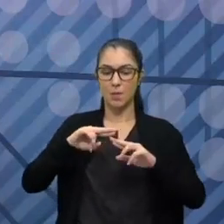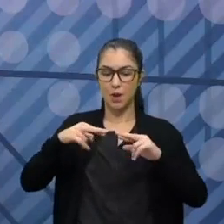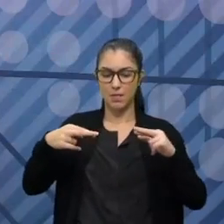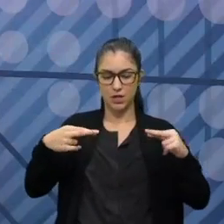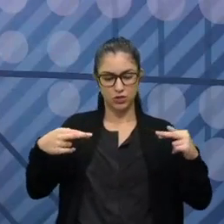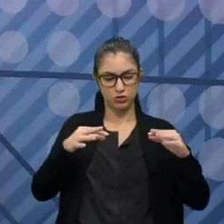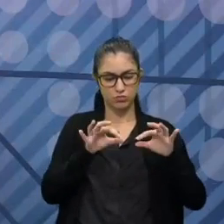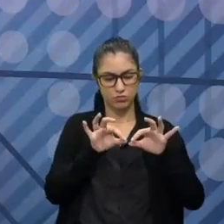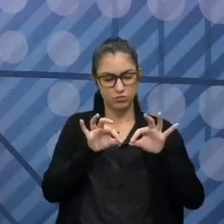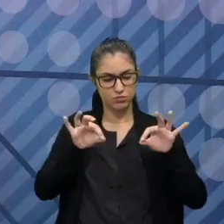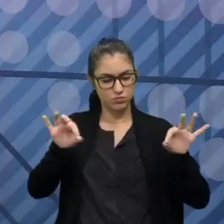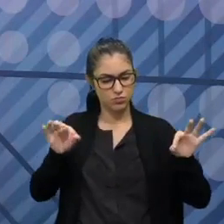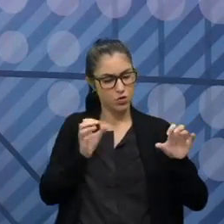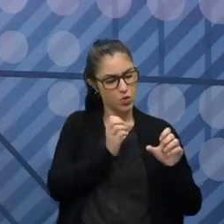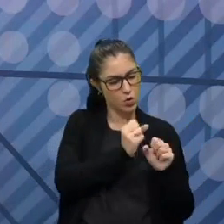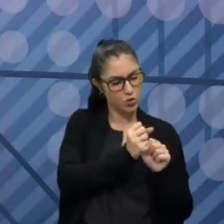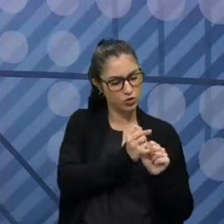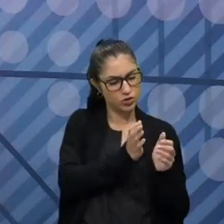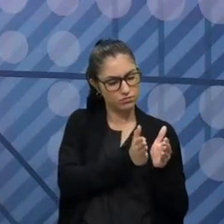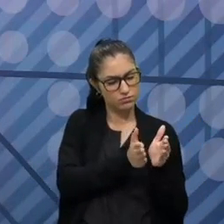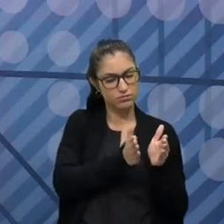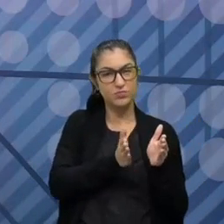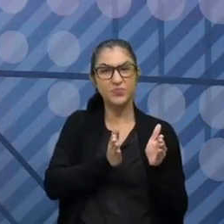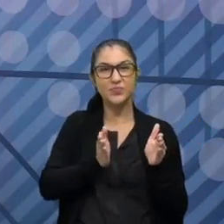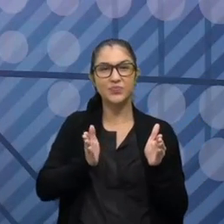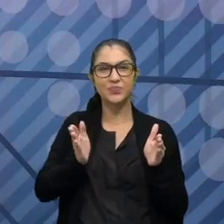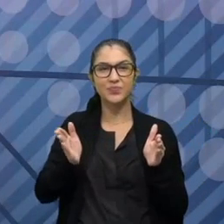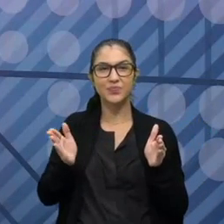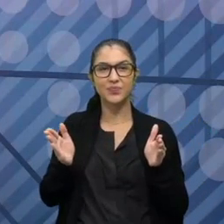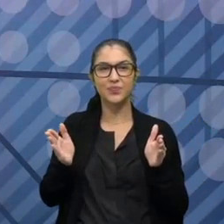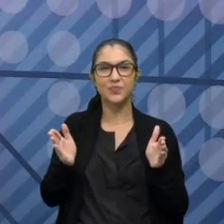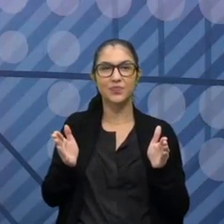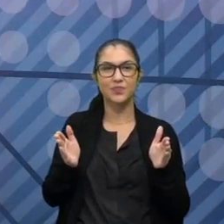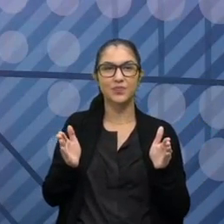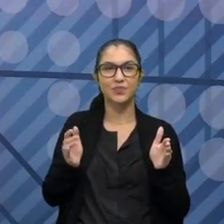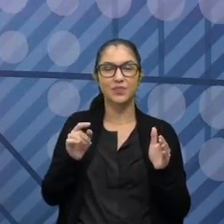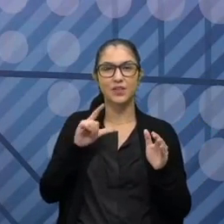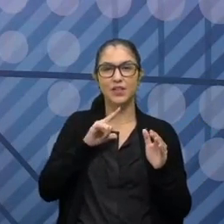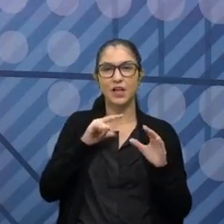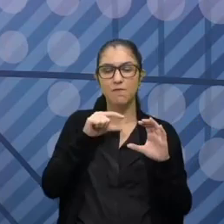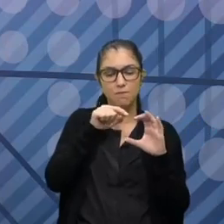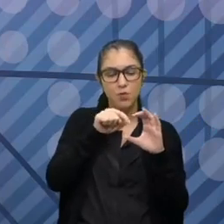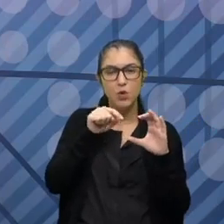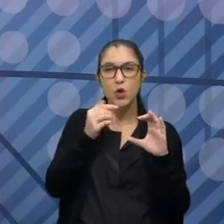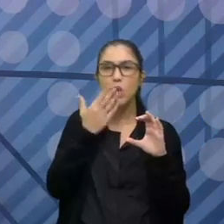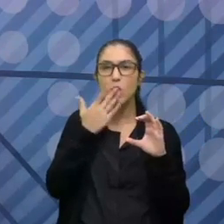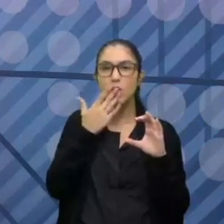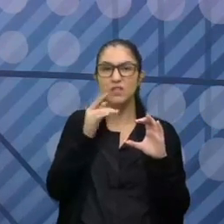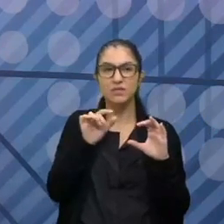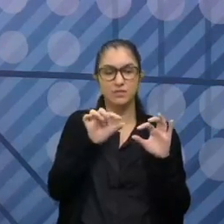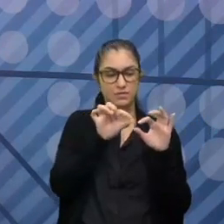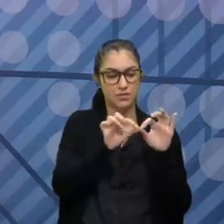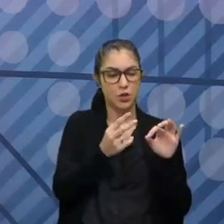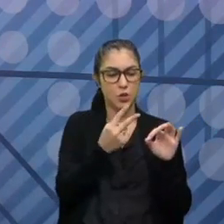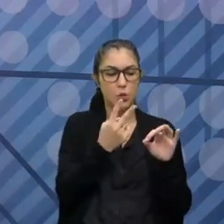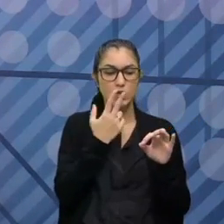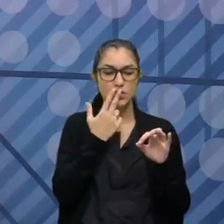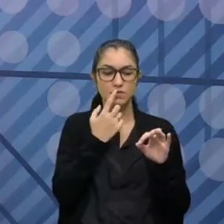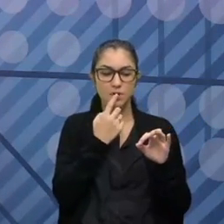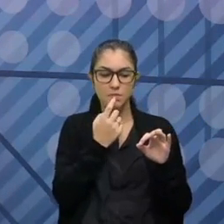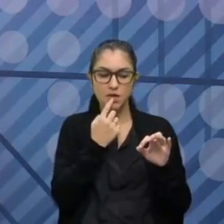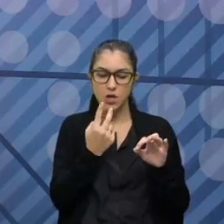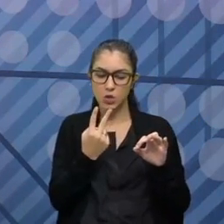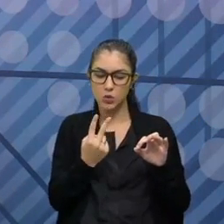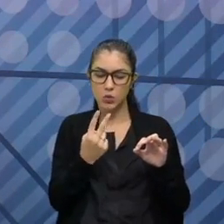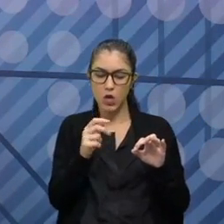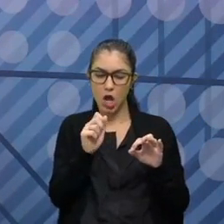vai colocando continhas, né? Aquelas contas com furinho, coloridas. Então, você coloca 2 vermelhas, 2